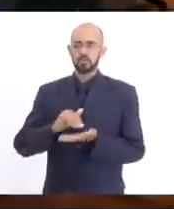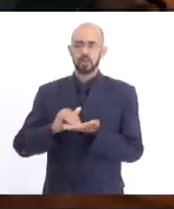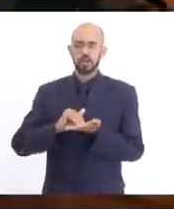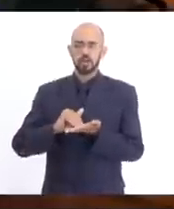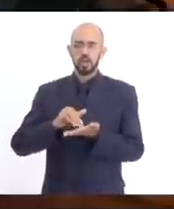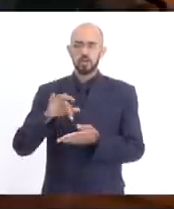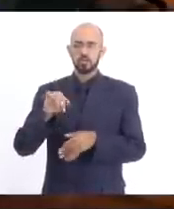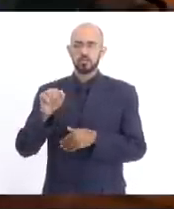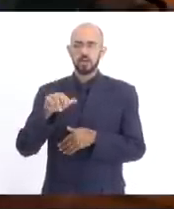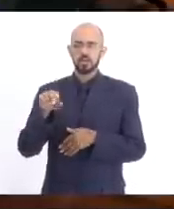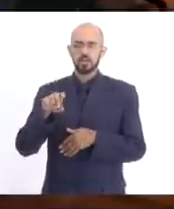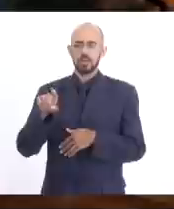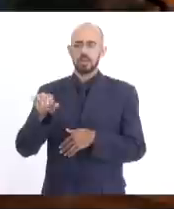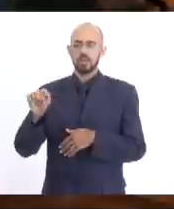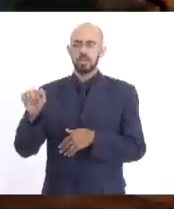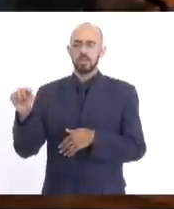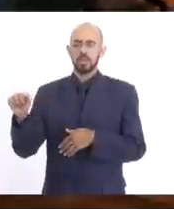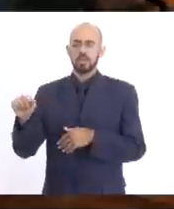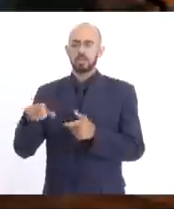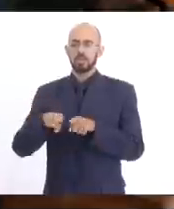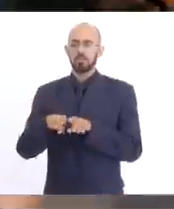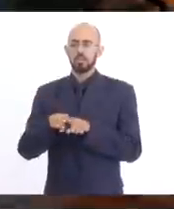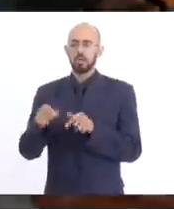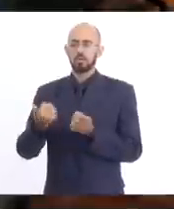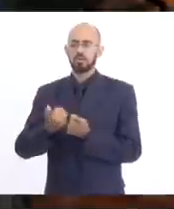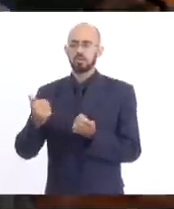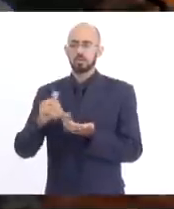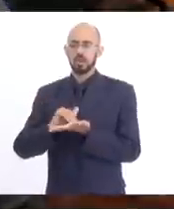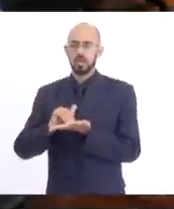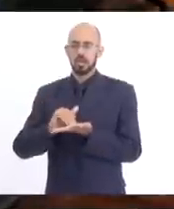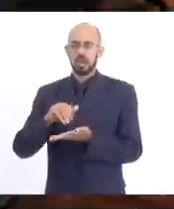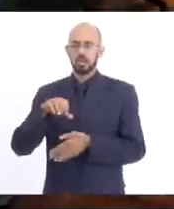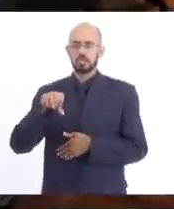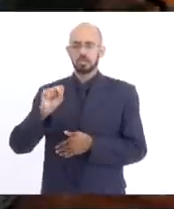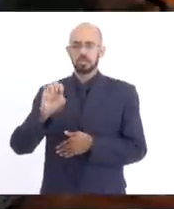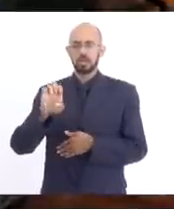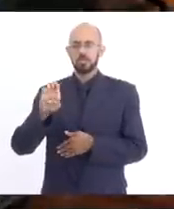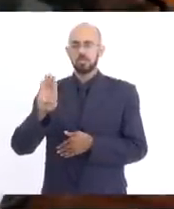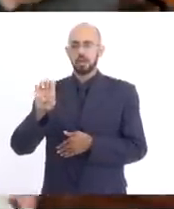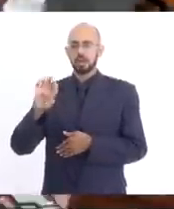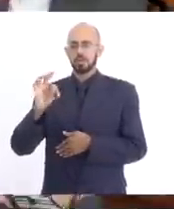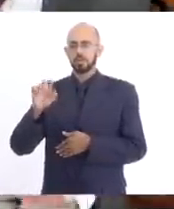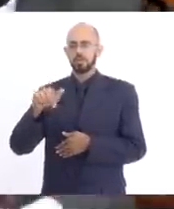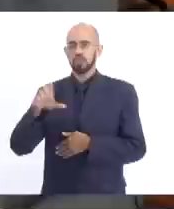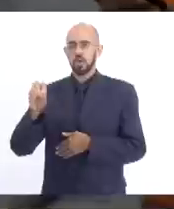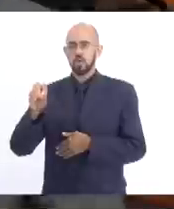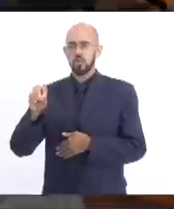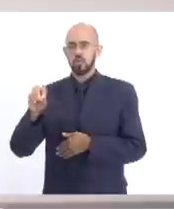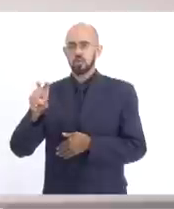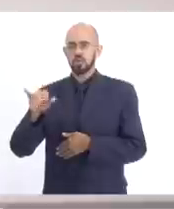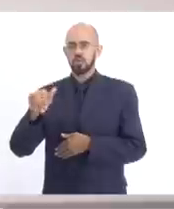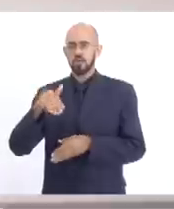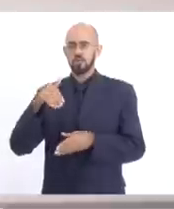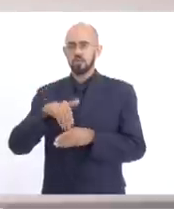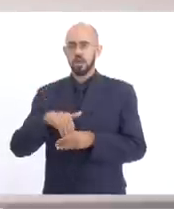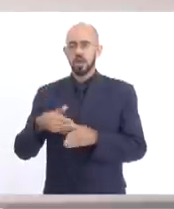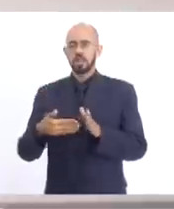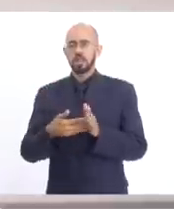subsecretário de Desenvolvimento, Sebastião. Então, nós vamos votar até 25 de